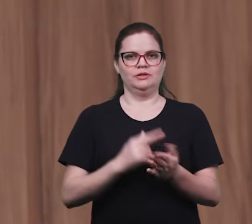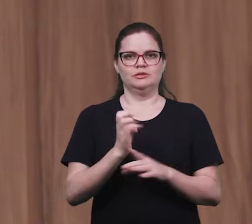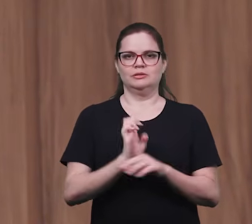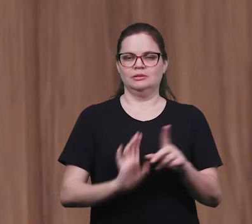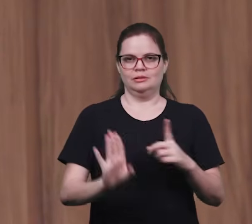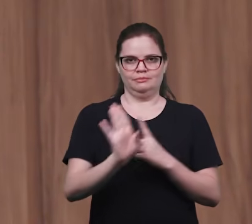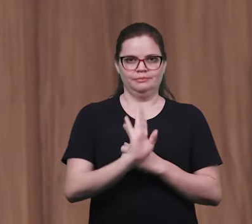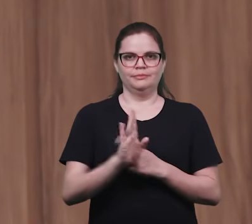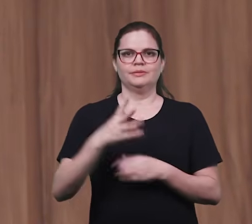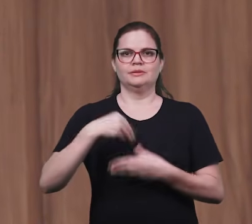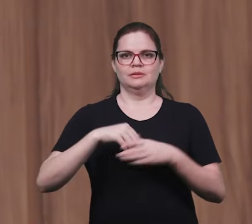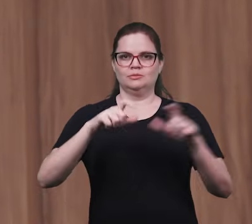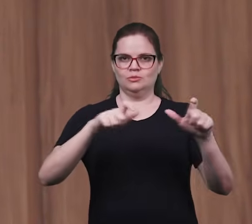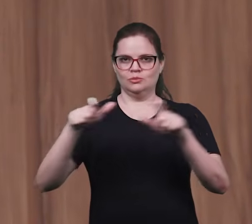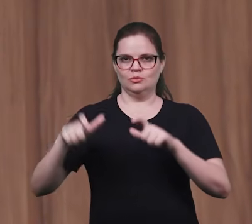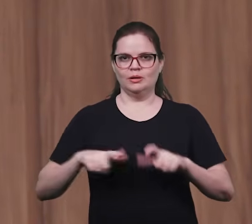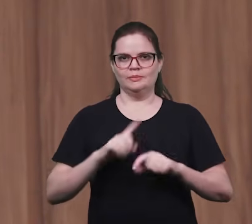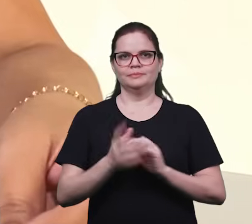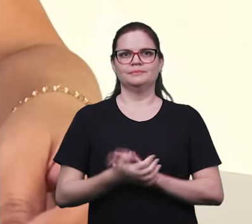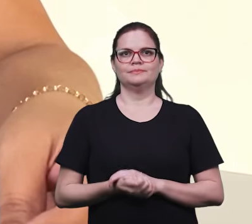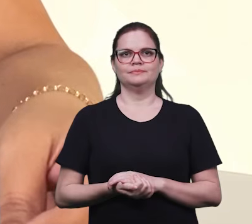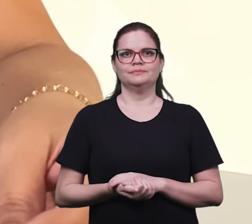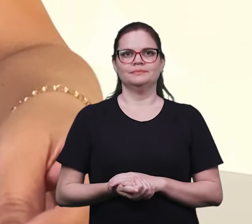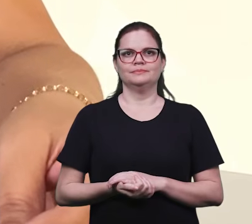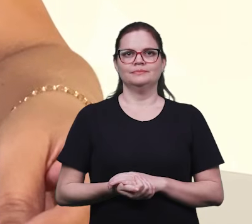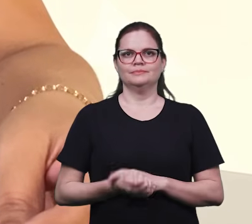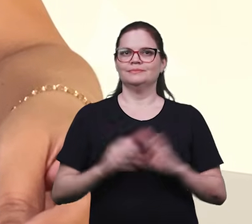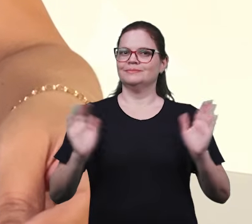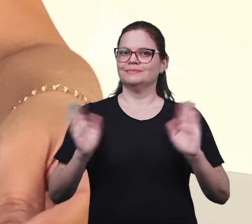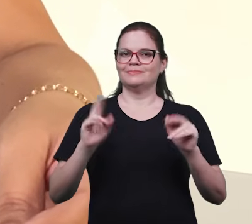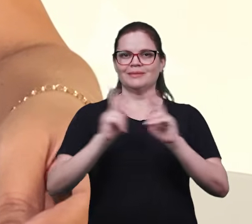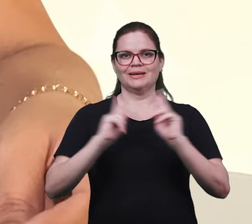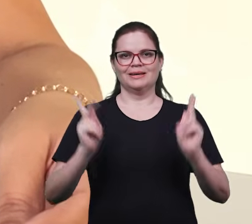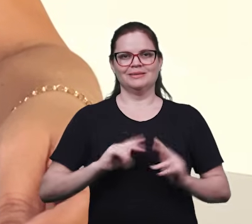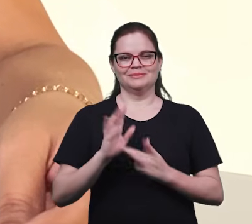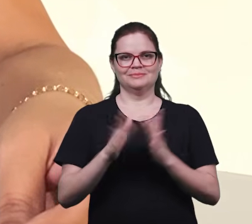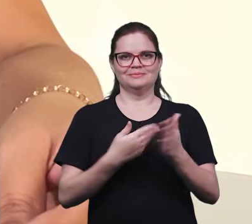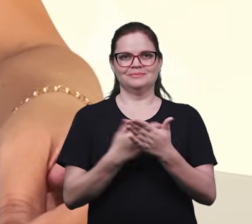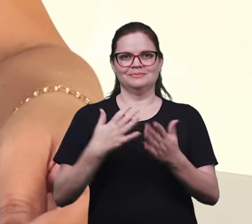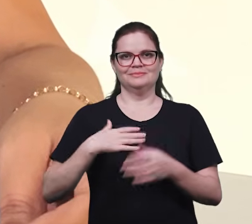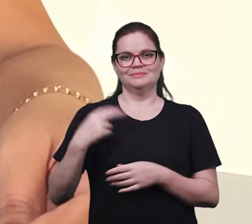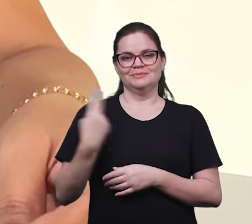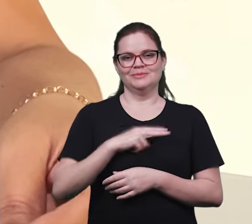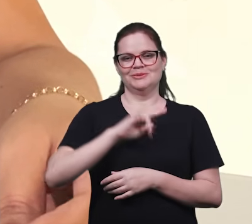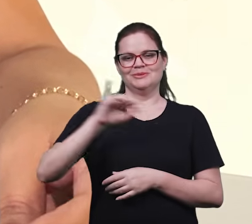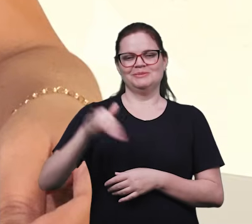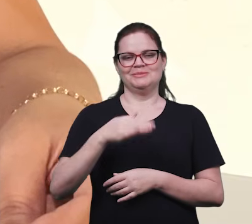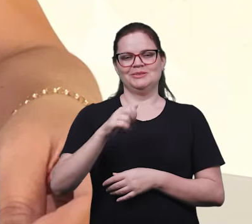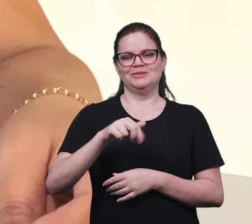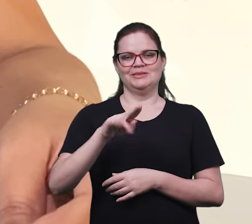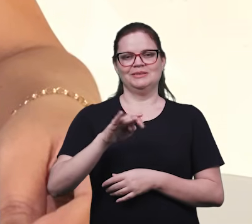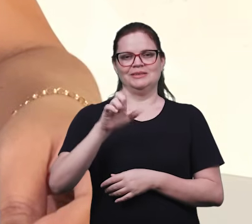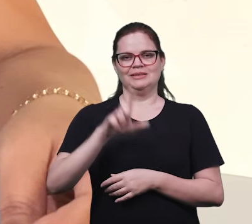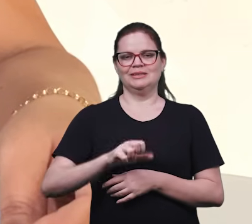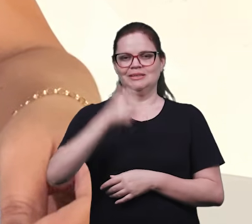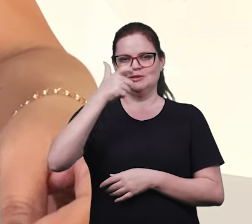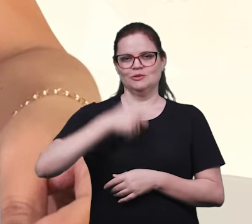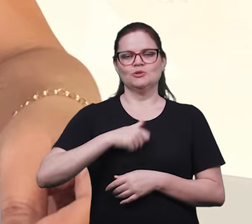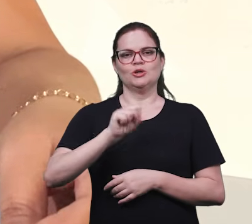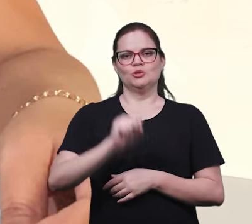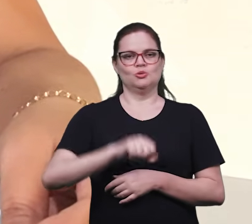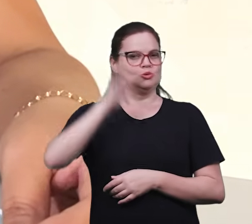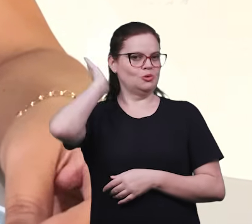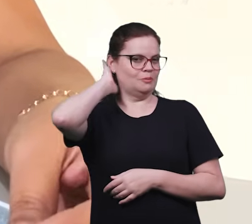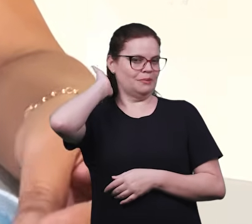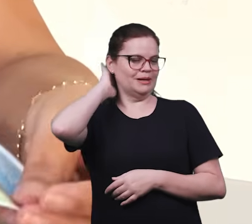EBD nas suas localidades. Vamos ouvi-las. Irmãos, a paz do Senhor Jesus, meu nome é Jaqueline, eu sou da cidade de Parauapebas, na região sul do